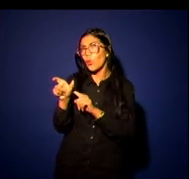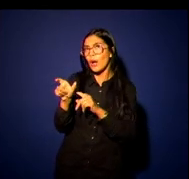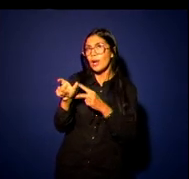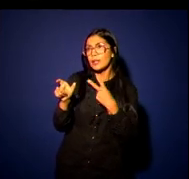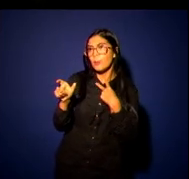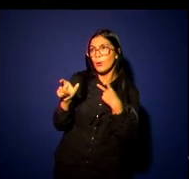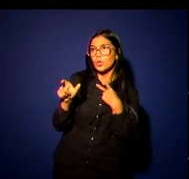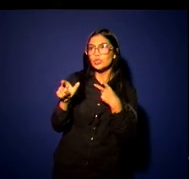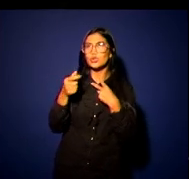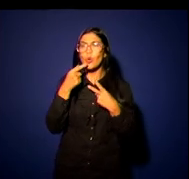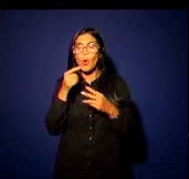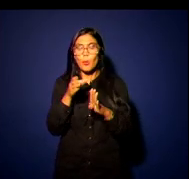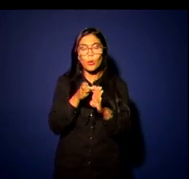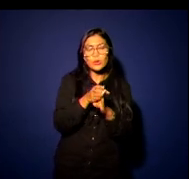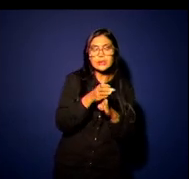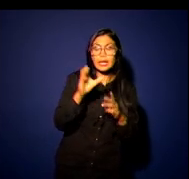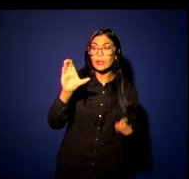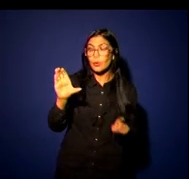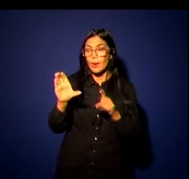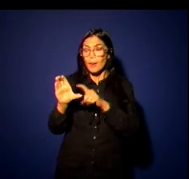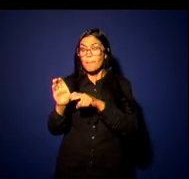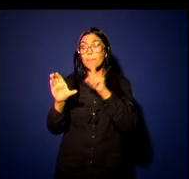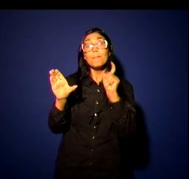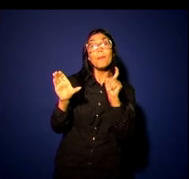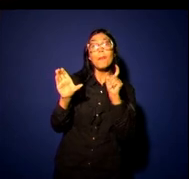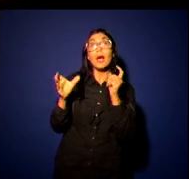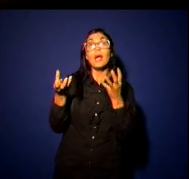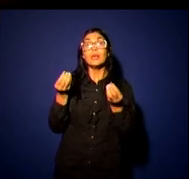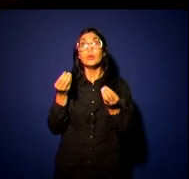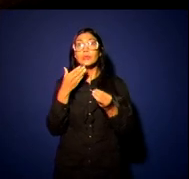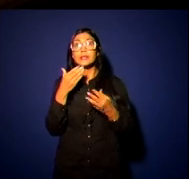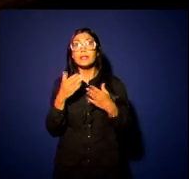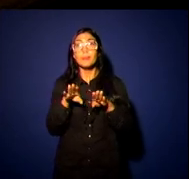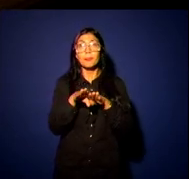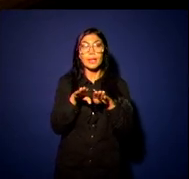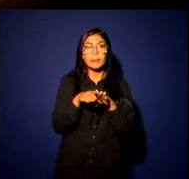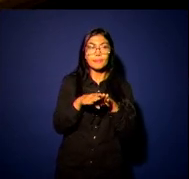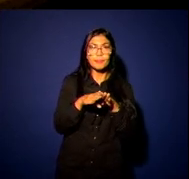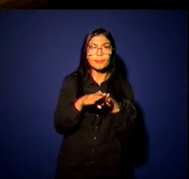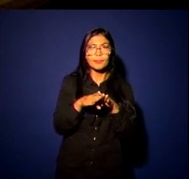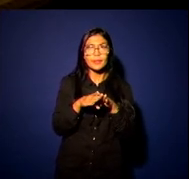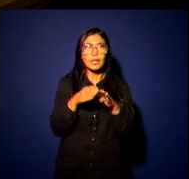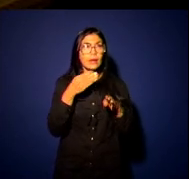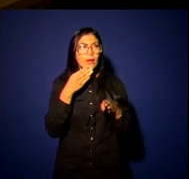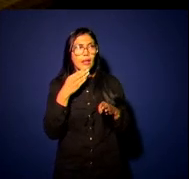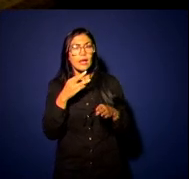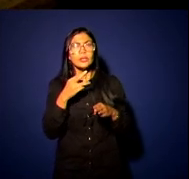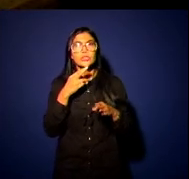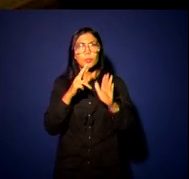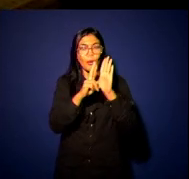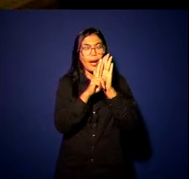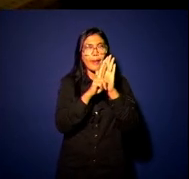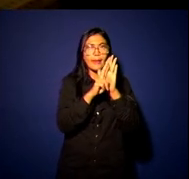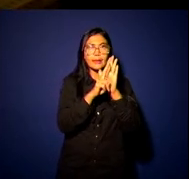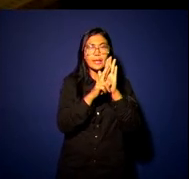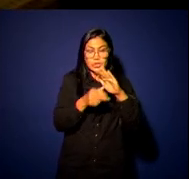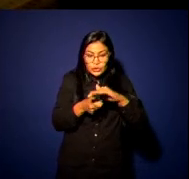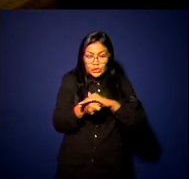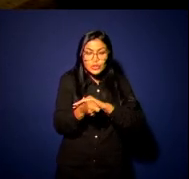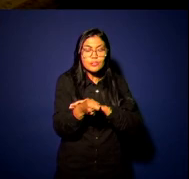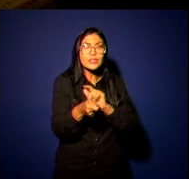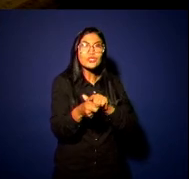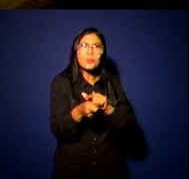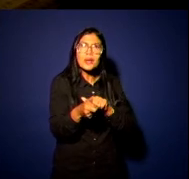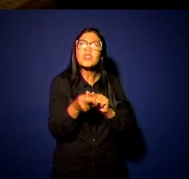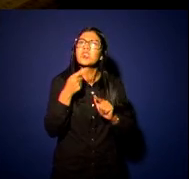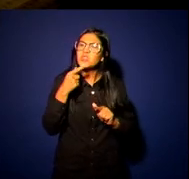pode ser tratado como Conselheiro independente tivemos também a nova regra de Fundo de Investimento eu acho que essa